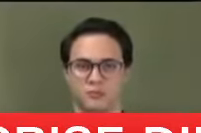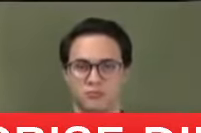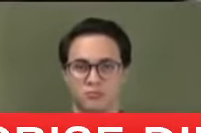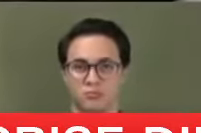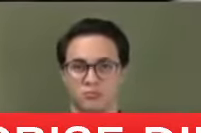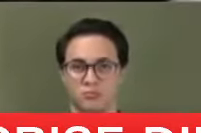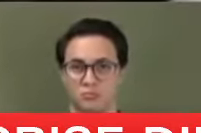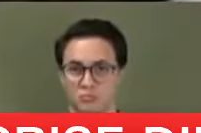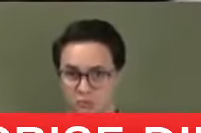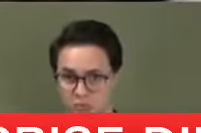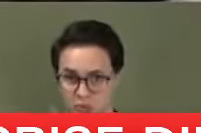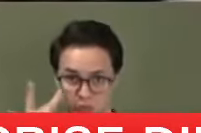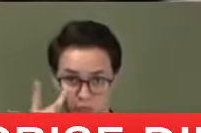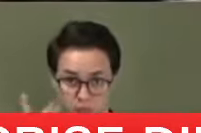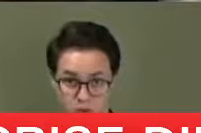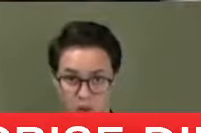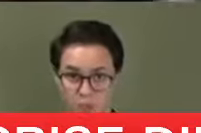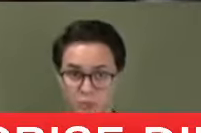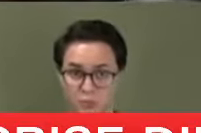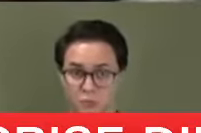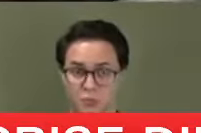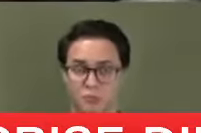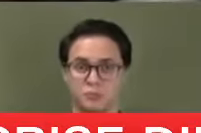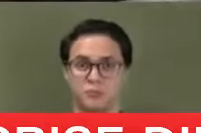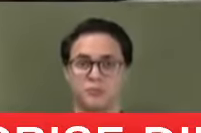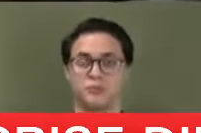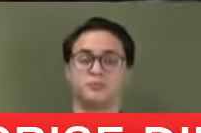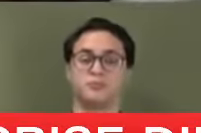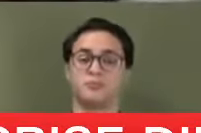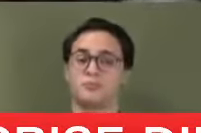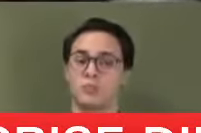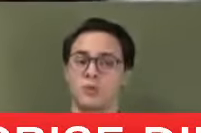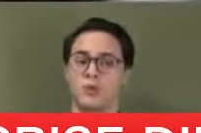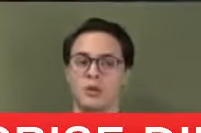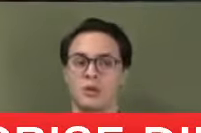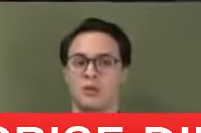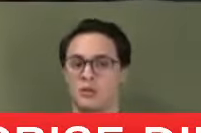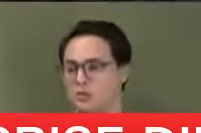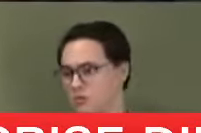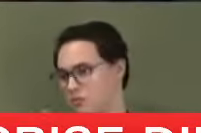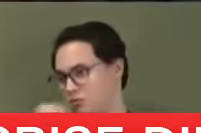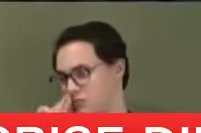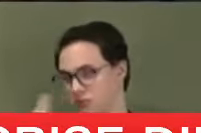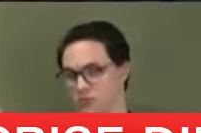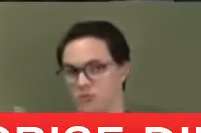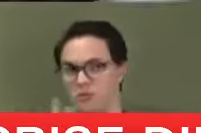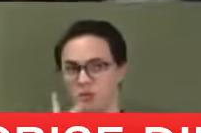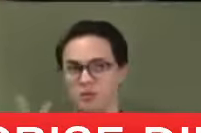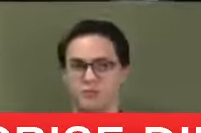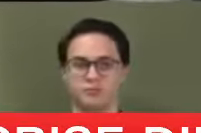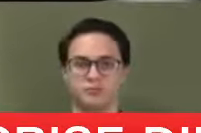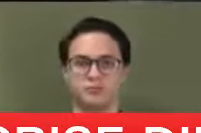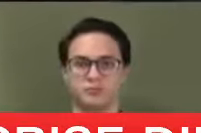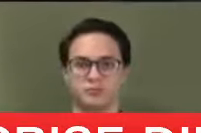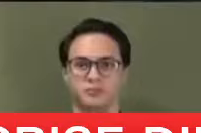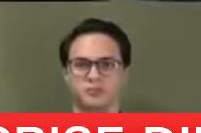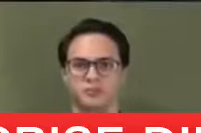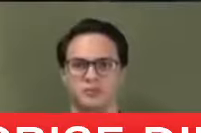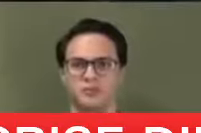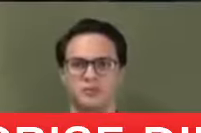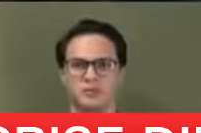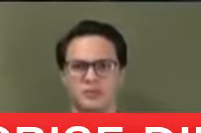Ou vocês não sabem disso? Então, presidente, antes de Vossa Excelência falar e fazer essa